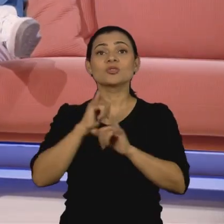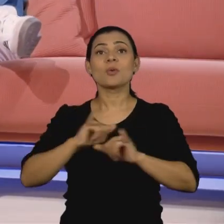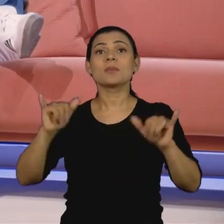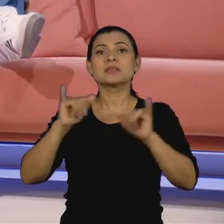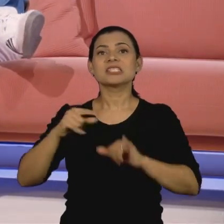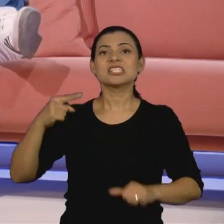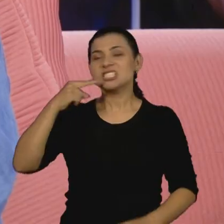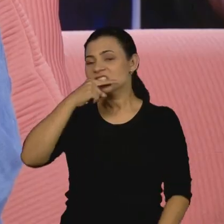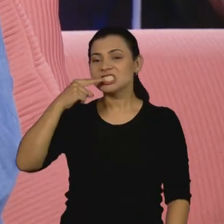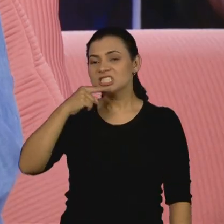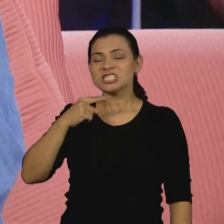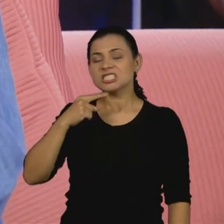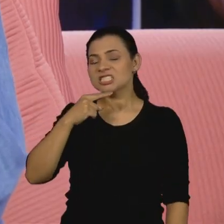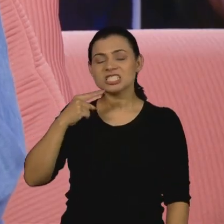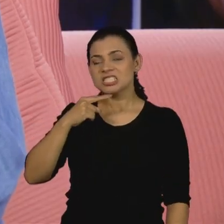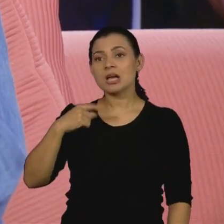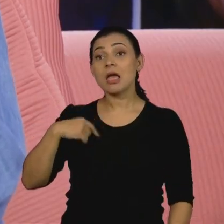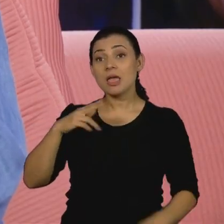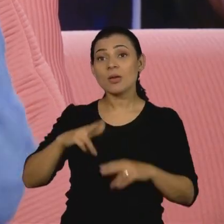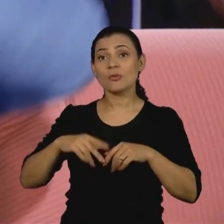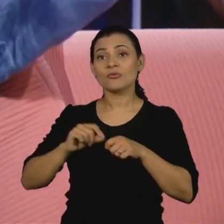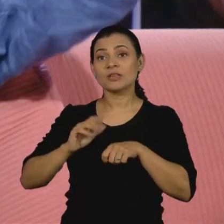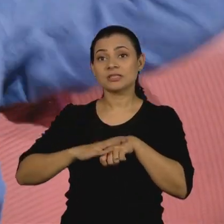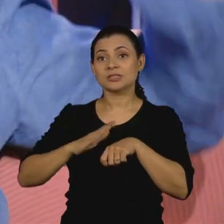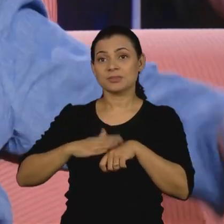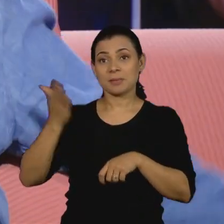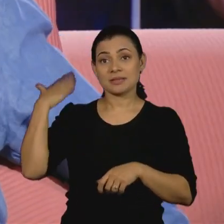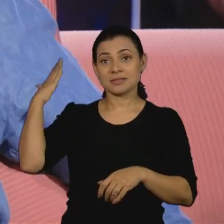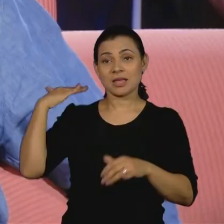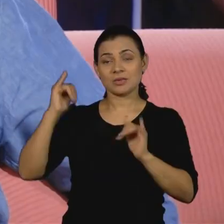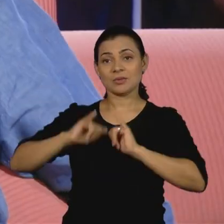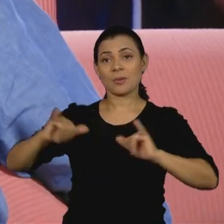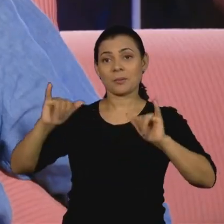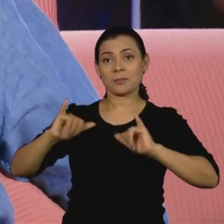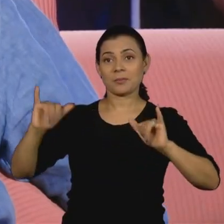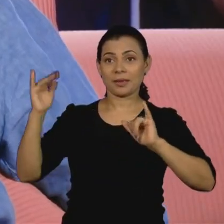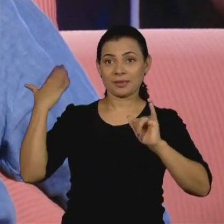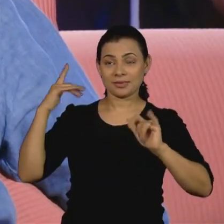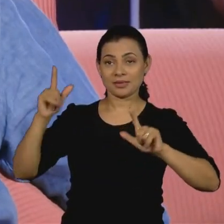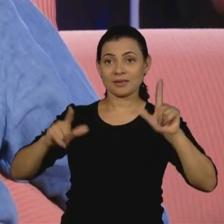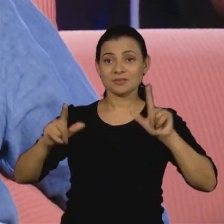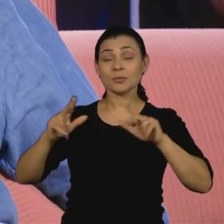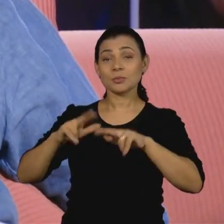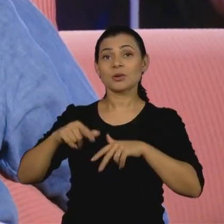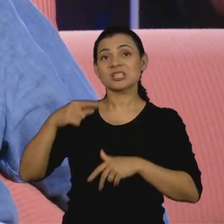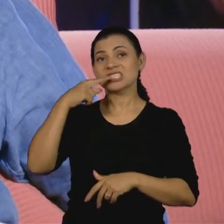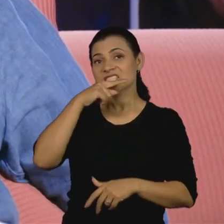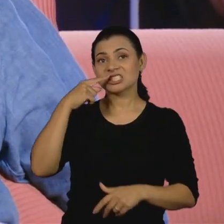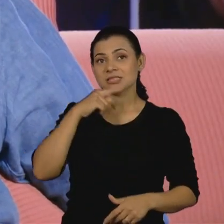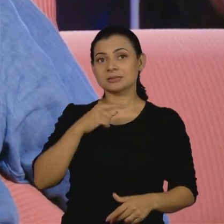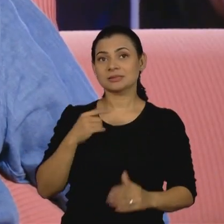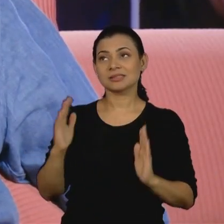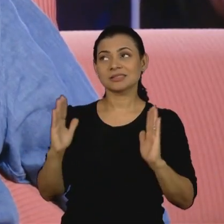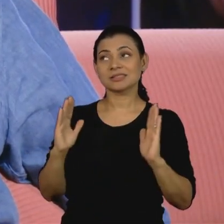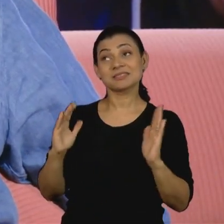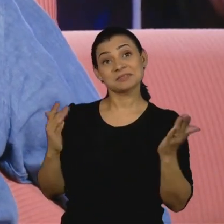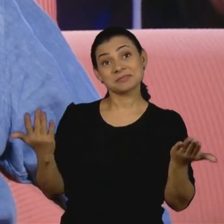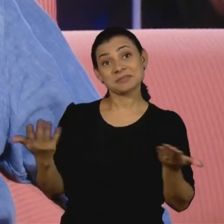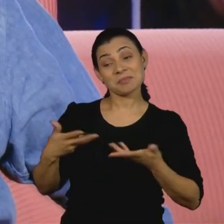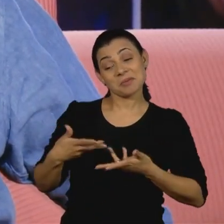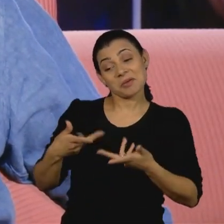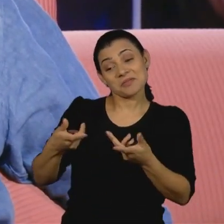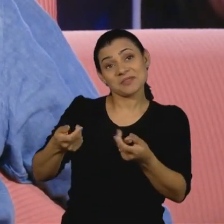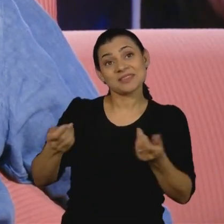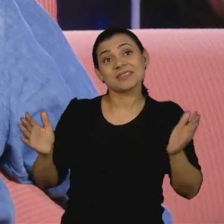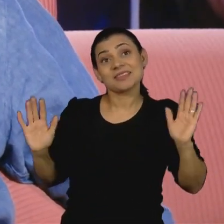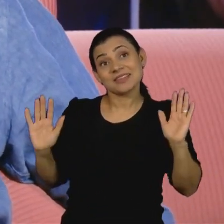da Close-Up. E aí, então, na época, né? Então ele falou, eu chamei por causa do comercial da Close-Up.